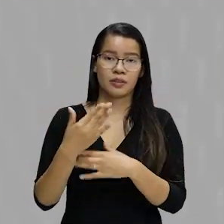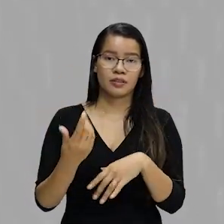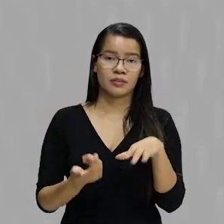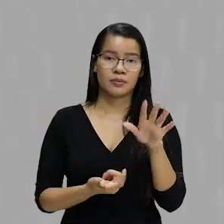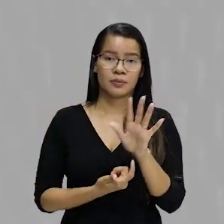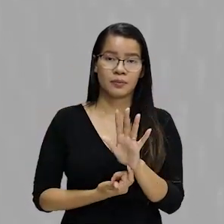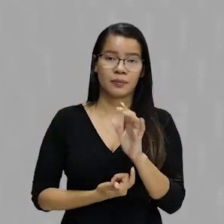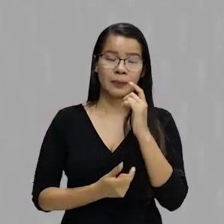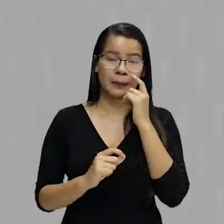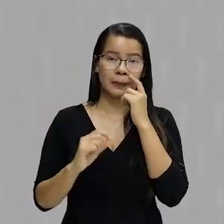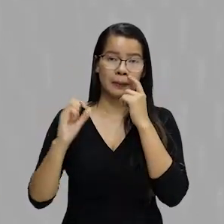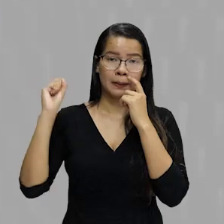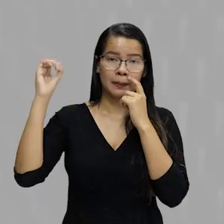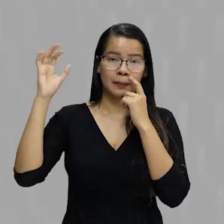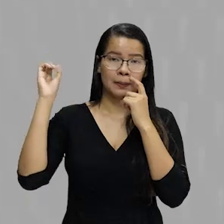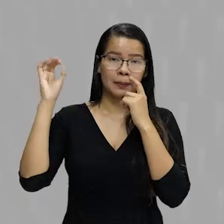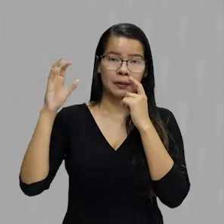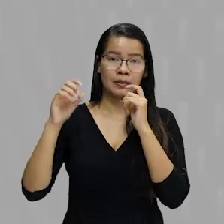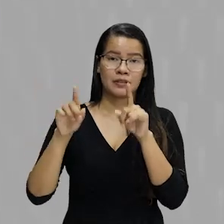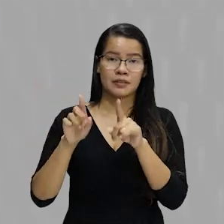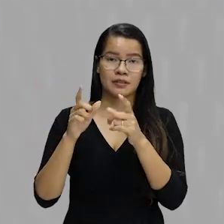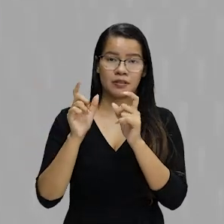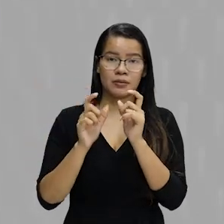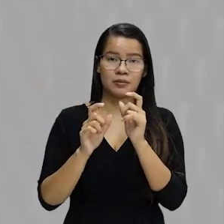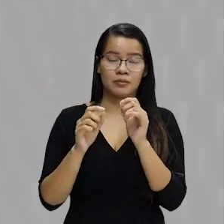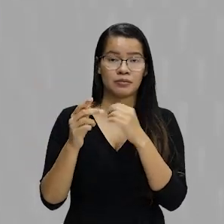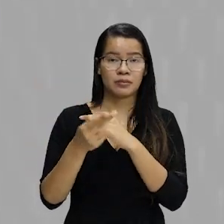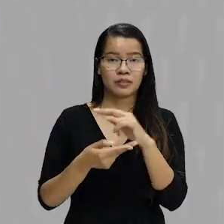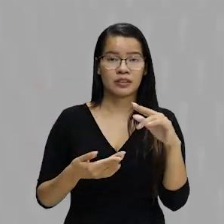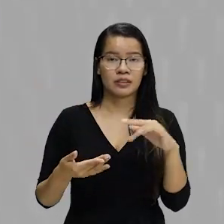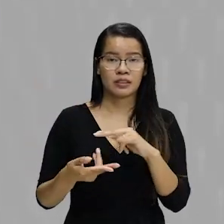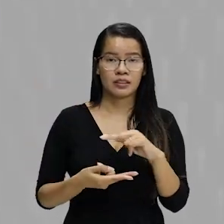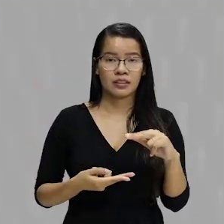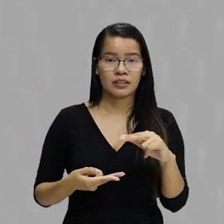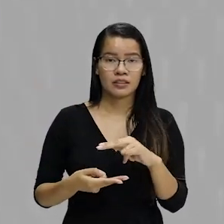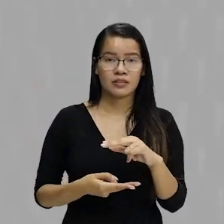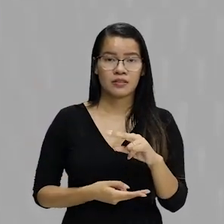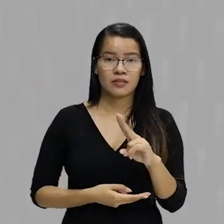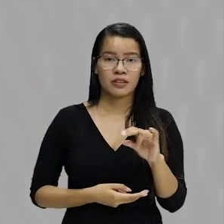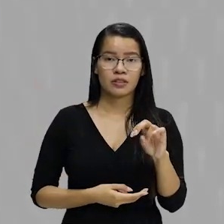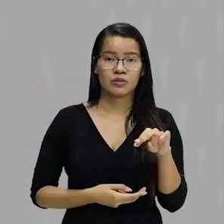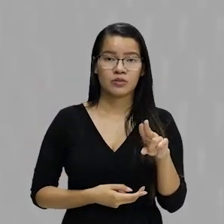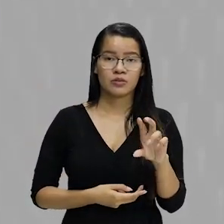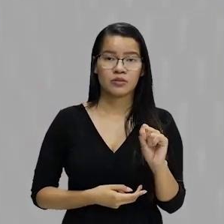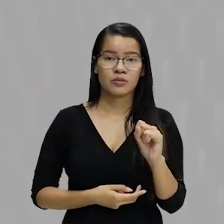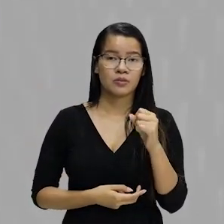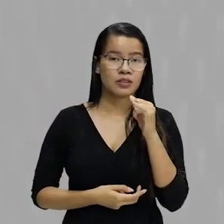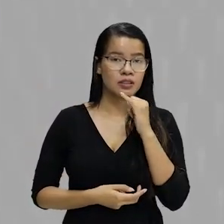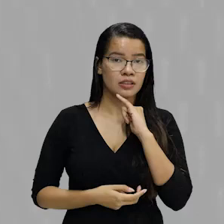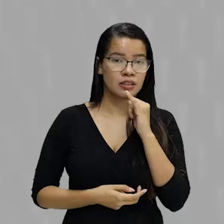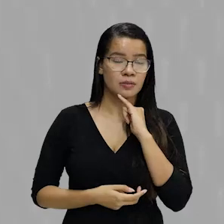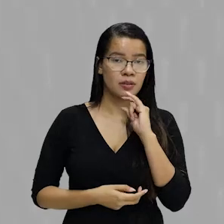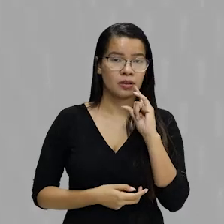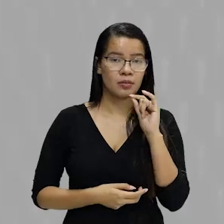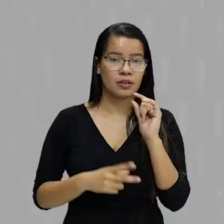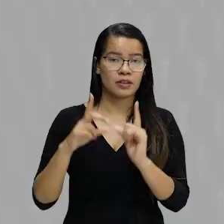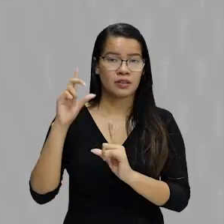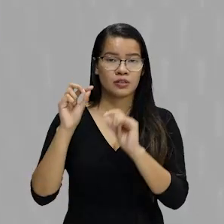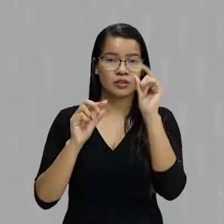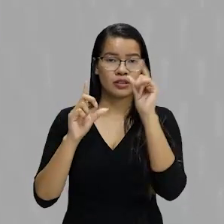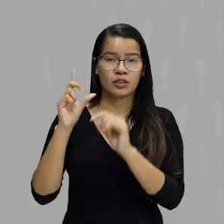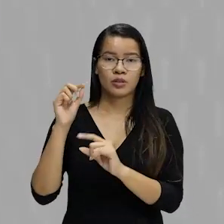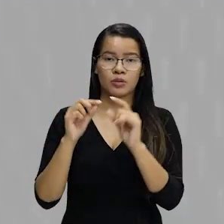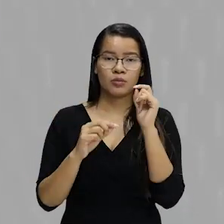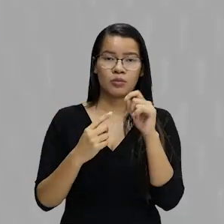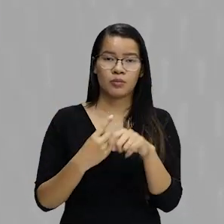brilho, certo? Que são planetas. Vênus, por exemplo. Vênus é uma estrela que, no momento em que a Lua aparece, ela